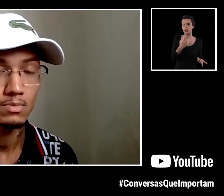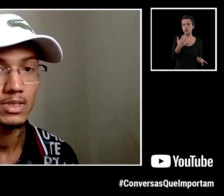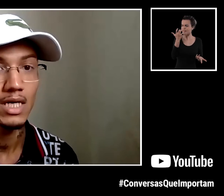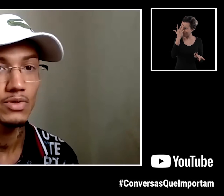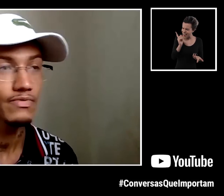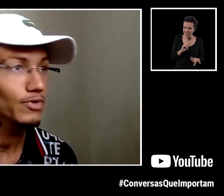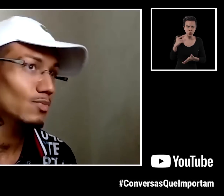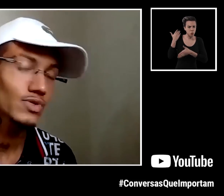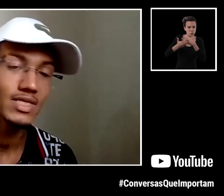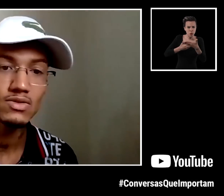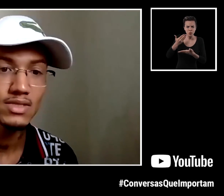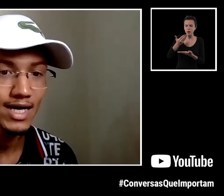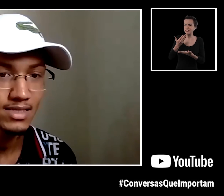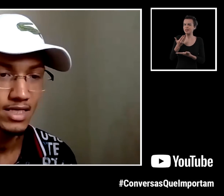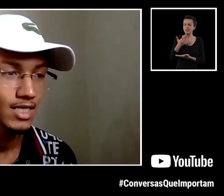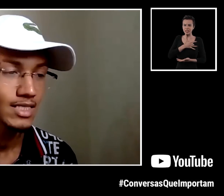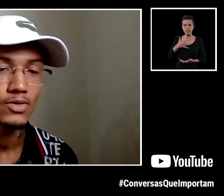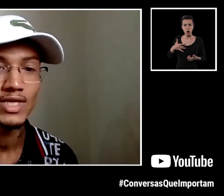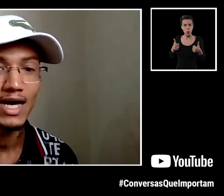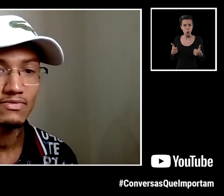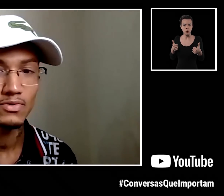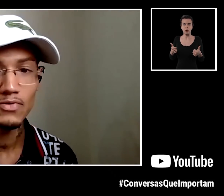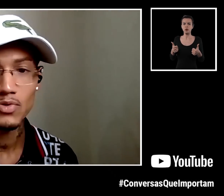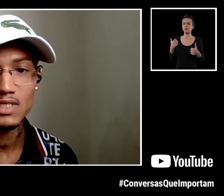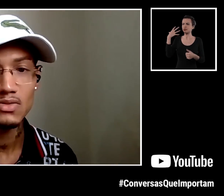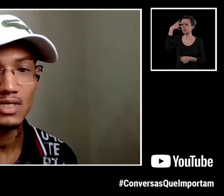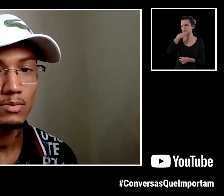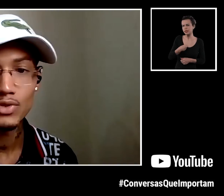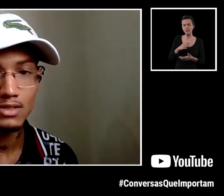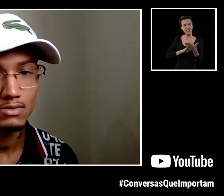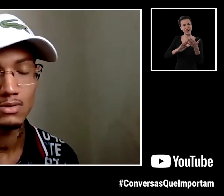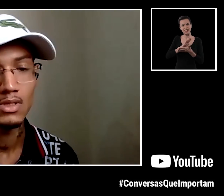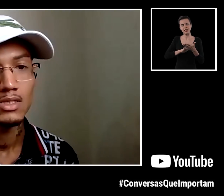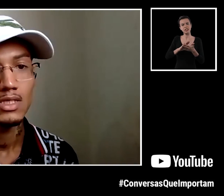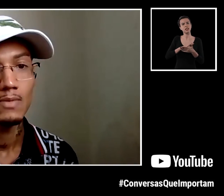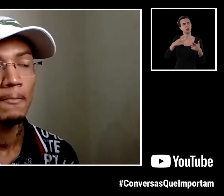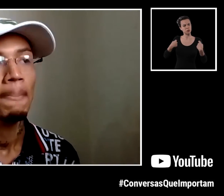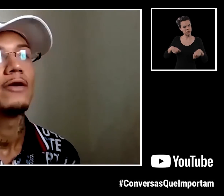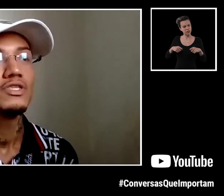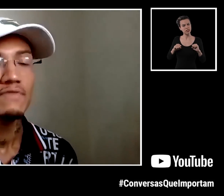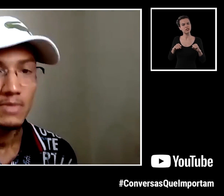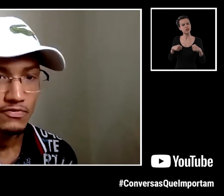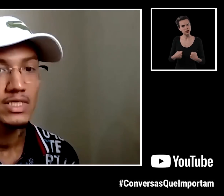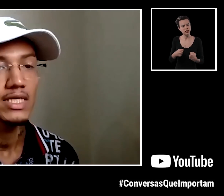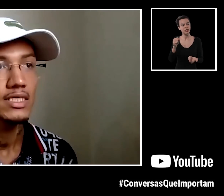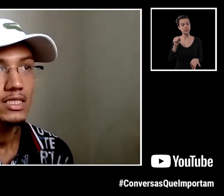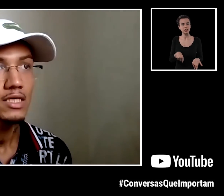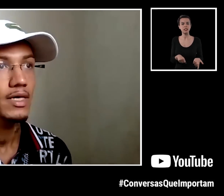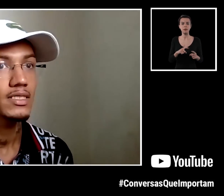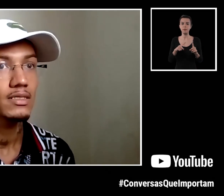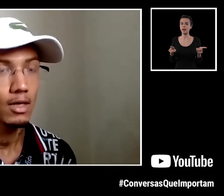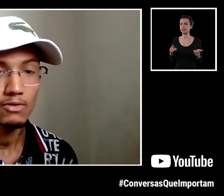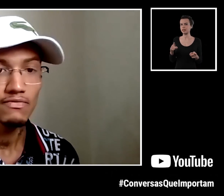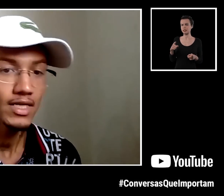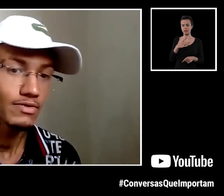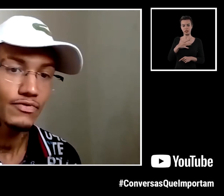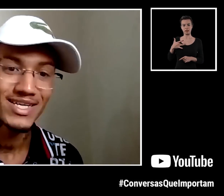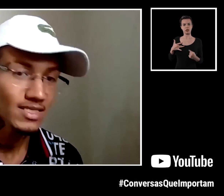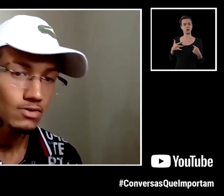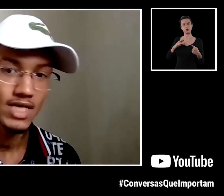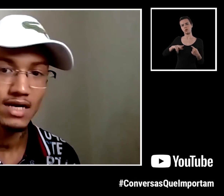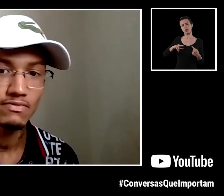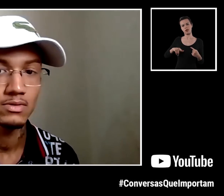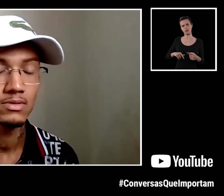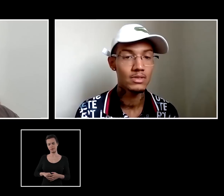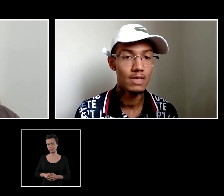na USP, sabe? Não foi um processo nada saudável, não foi um processo nada bonito, sabe? Eu tive que me esforçar sim, mas é o que eu falei,